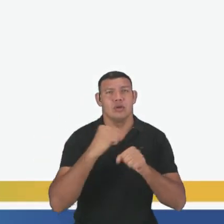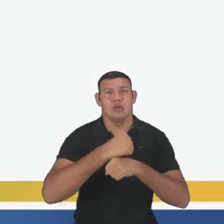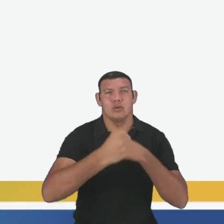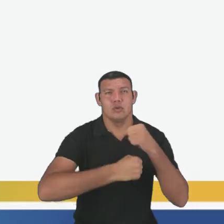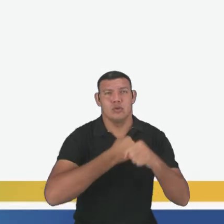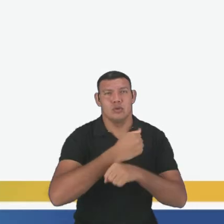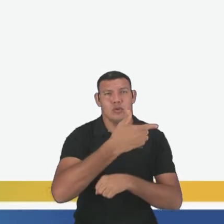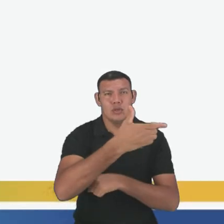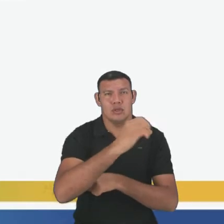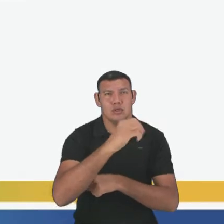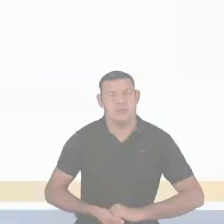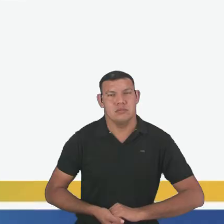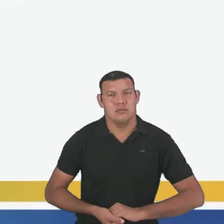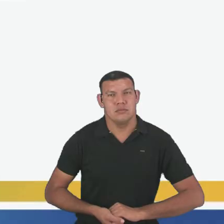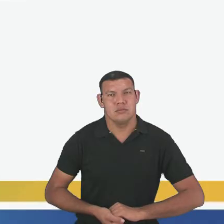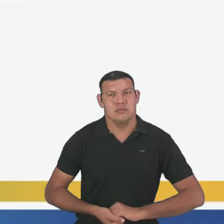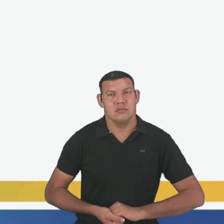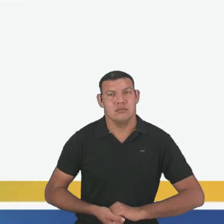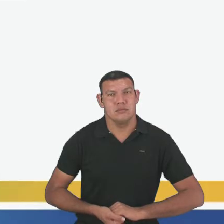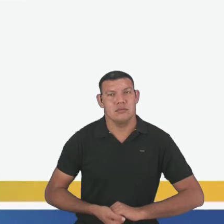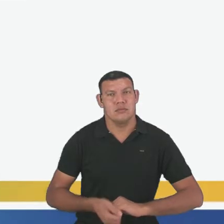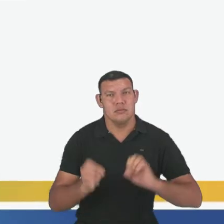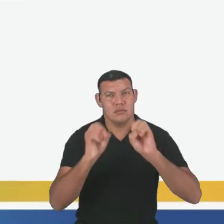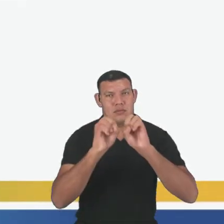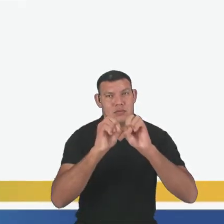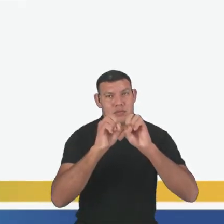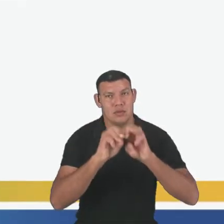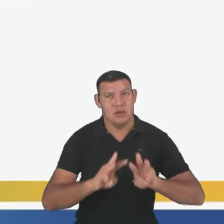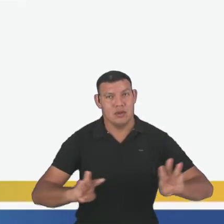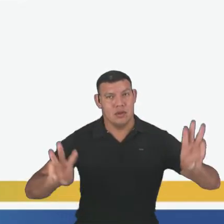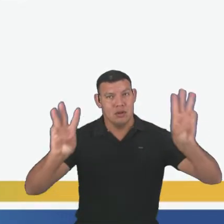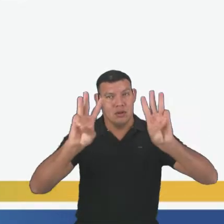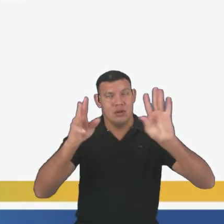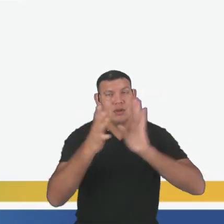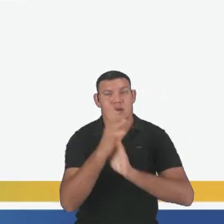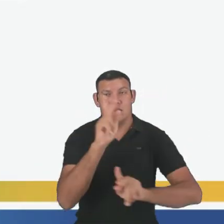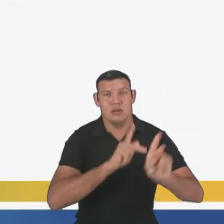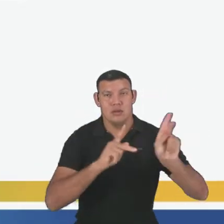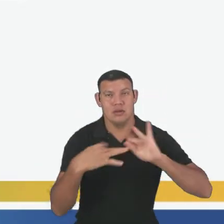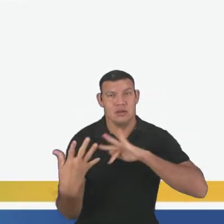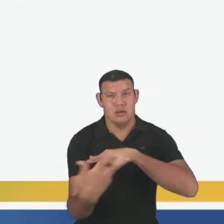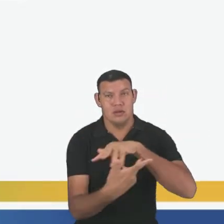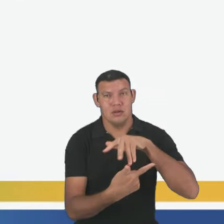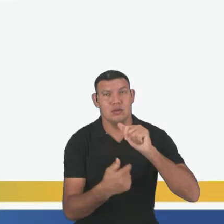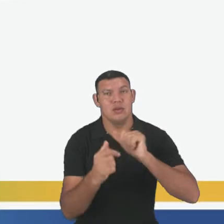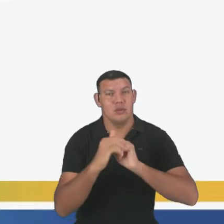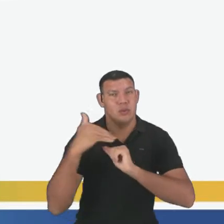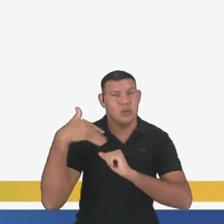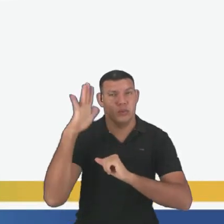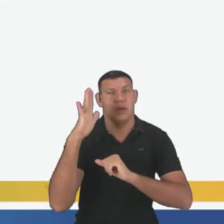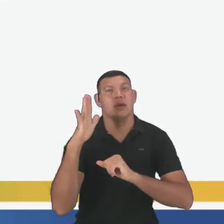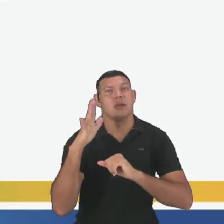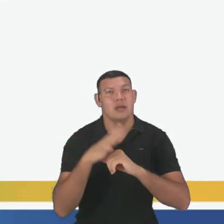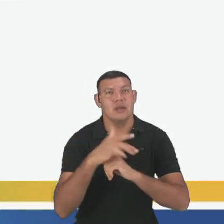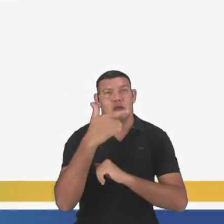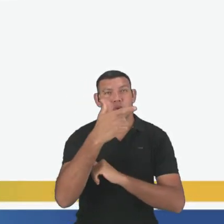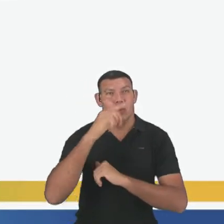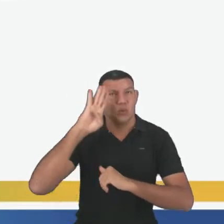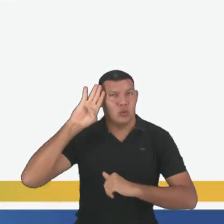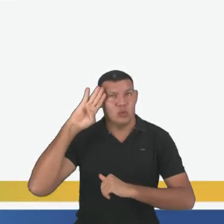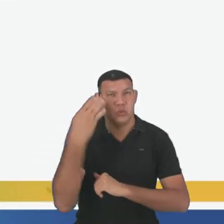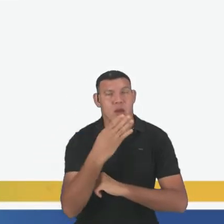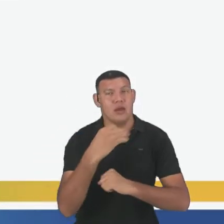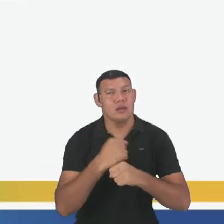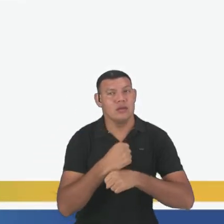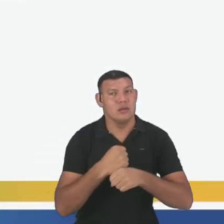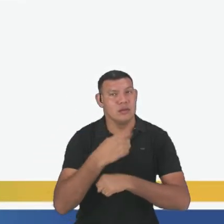Nações Unidas, a ONU. Segundo a organização, a população mundial deverá aumentar em 2 bilhões de pessoas nos próximos